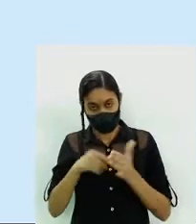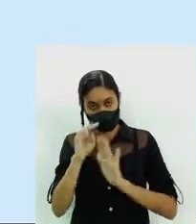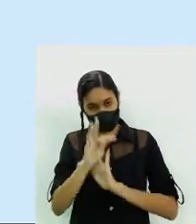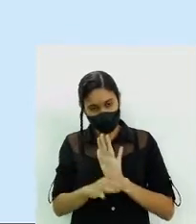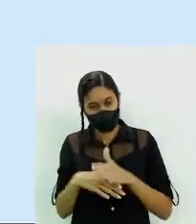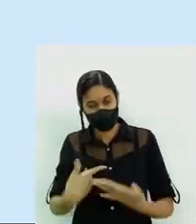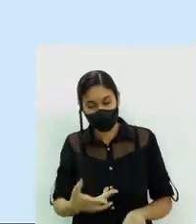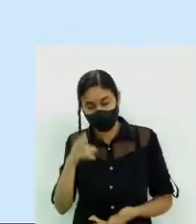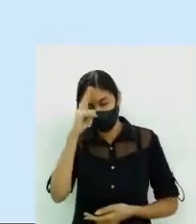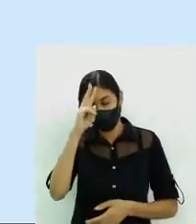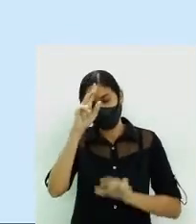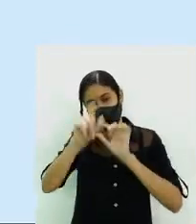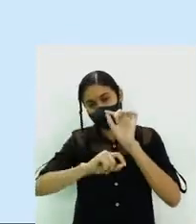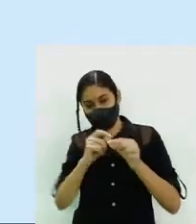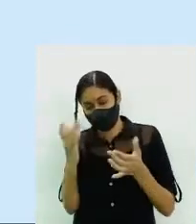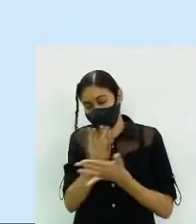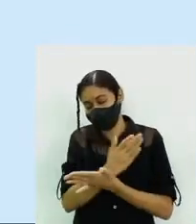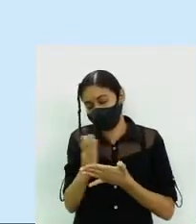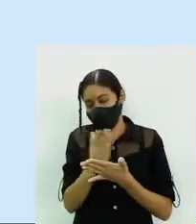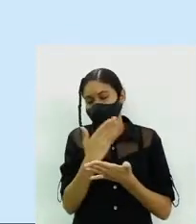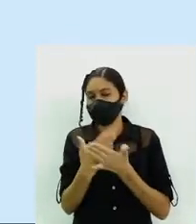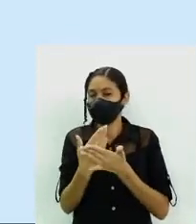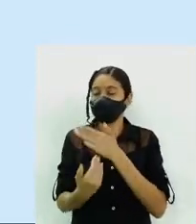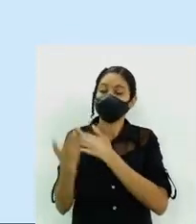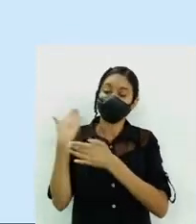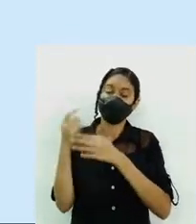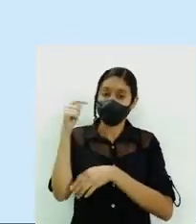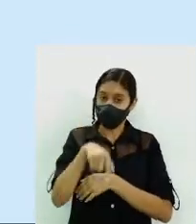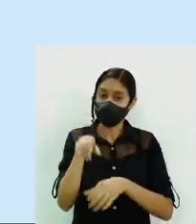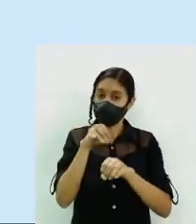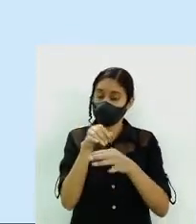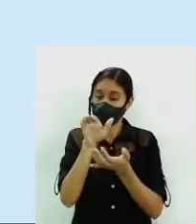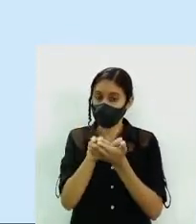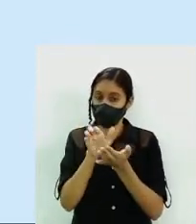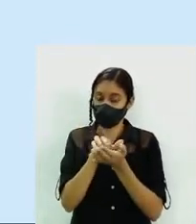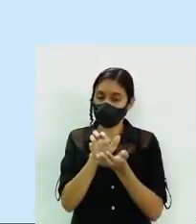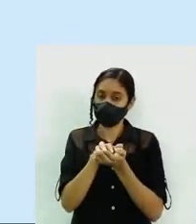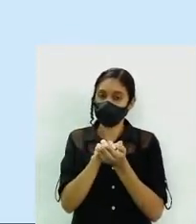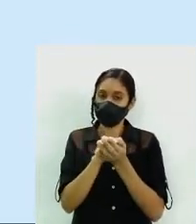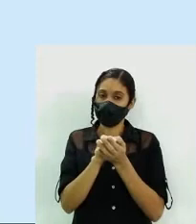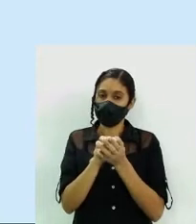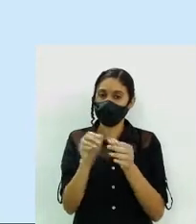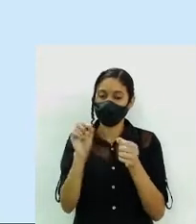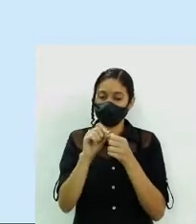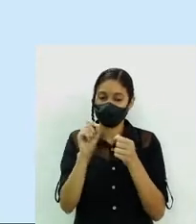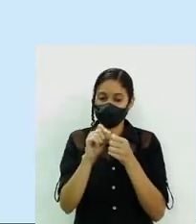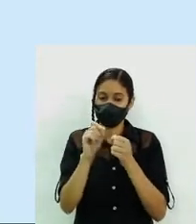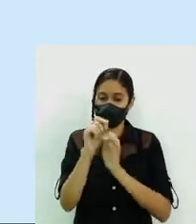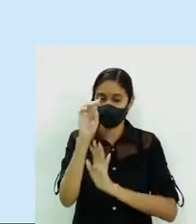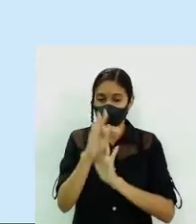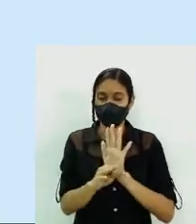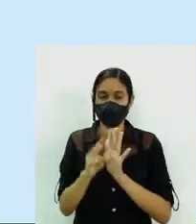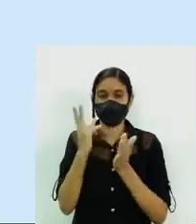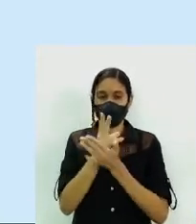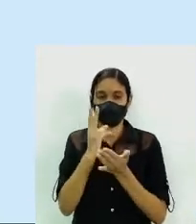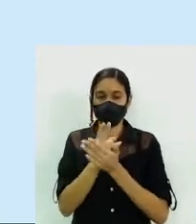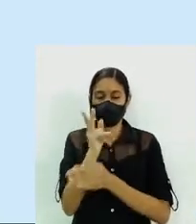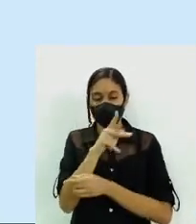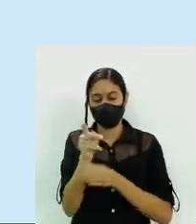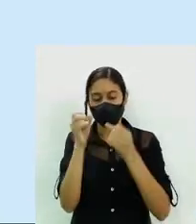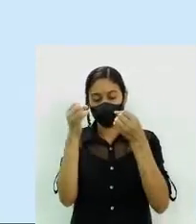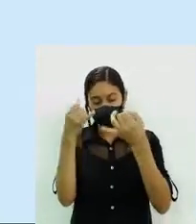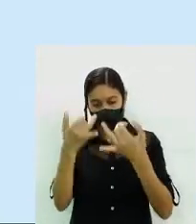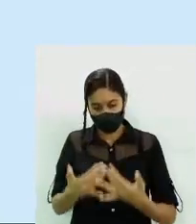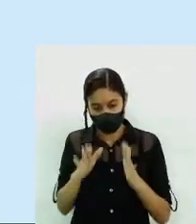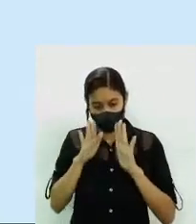texto. Lembre que em algumas aulas passadas aqui mesmo na EducaPE, na produção textual, os professores sempre enfatizam na